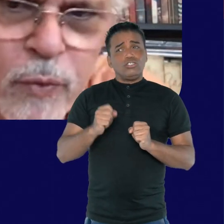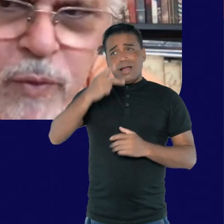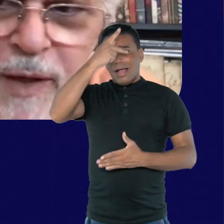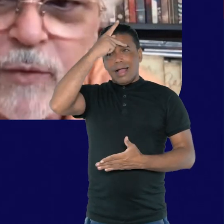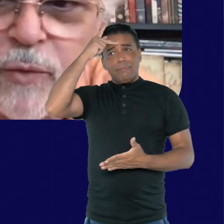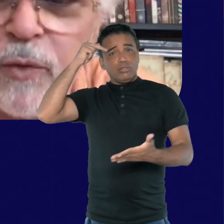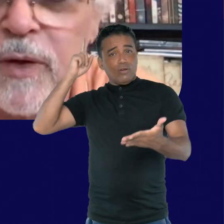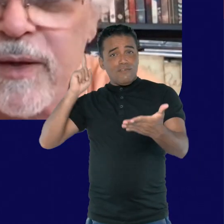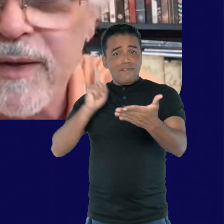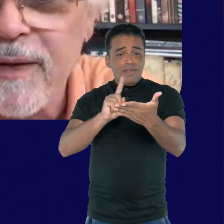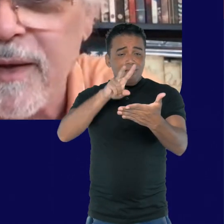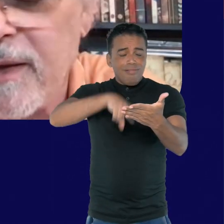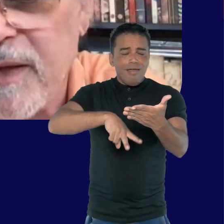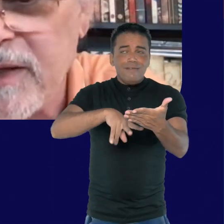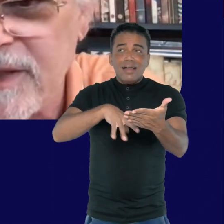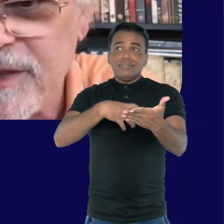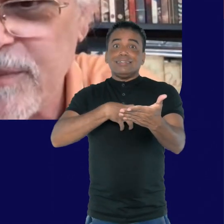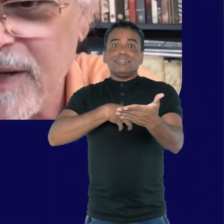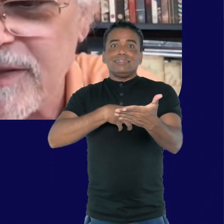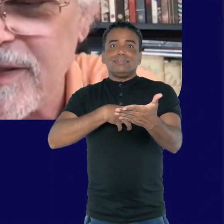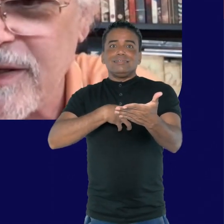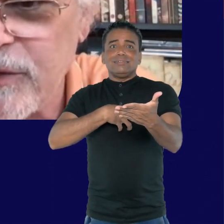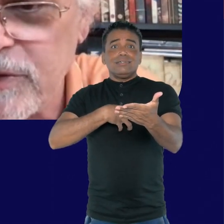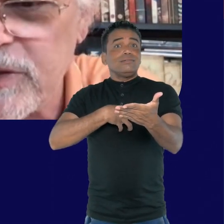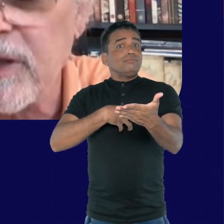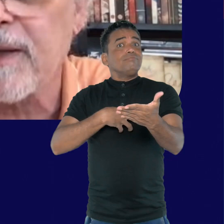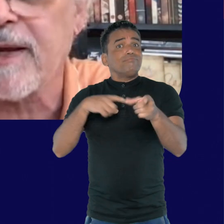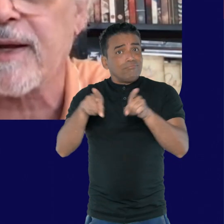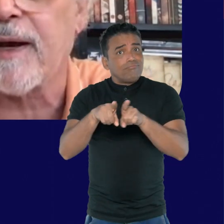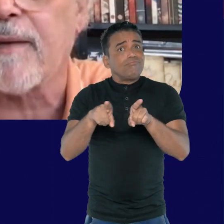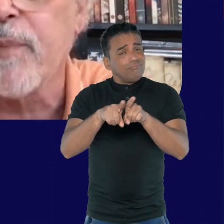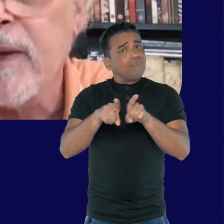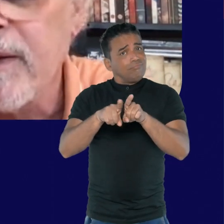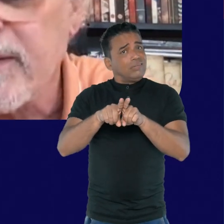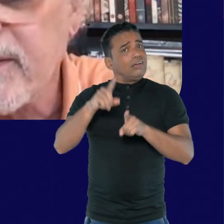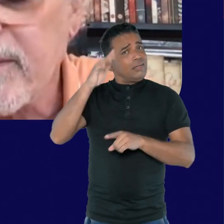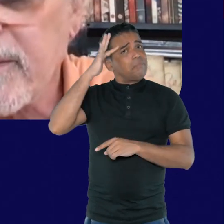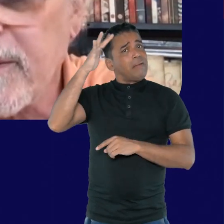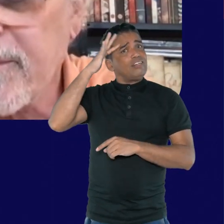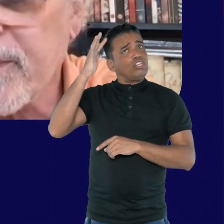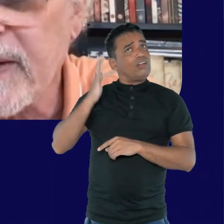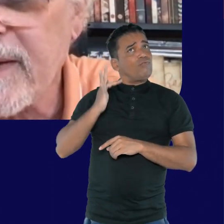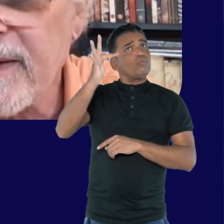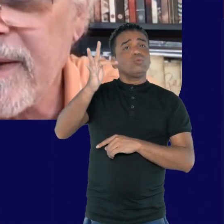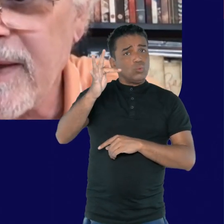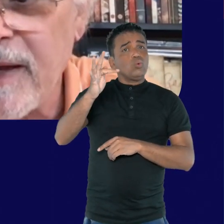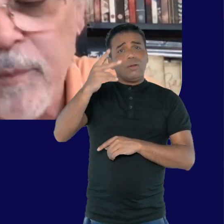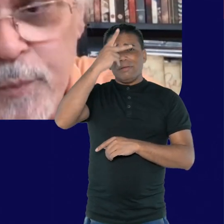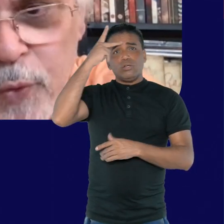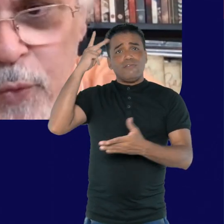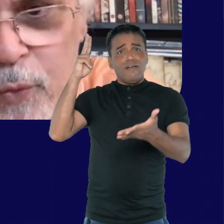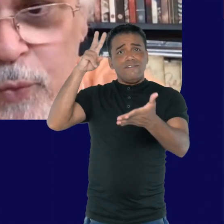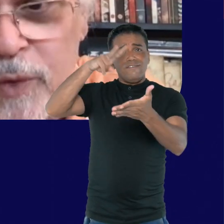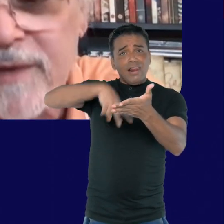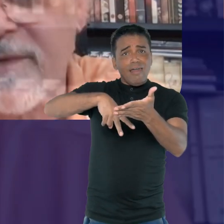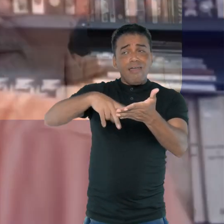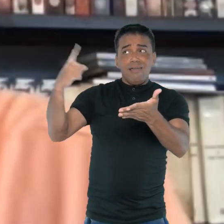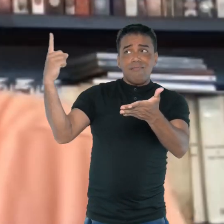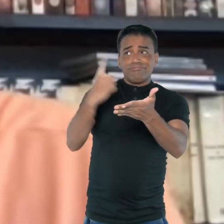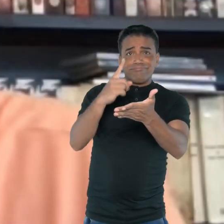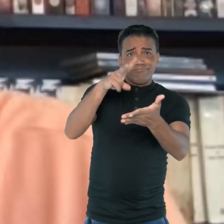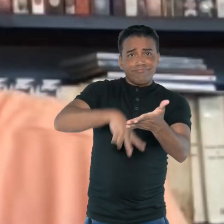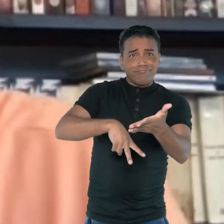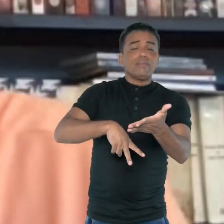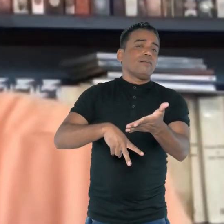revivido por um leitor que a gente imagina que um dia terá. E aí